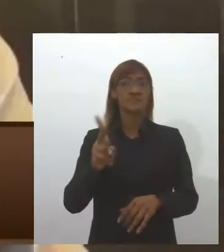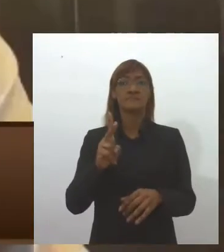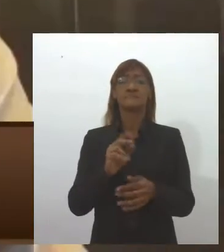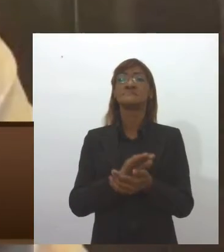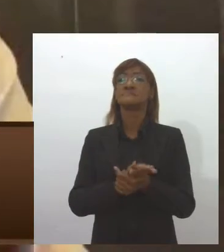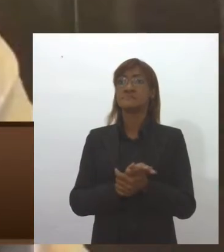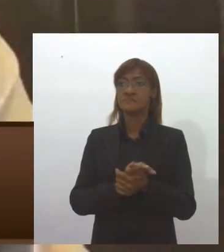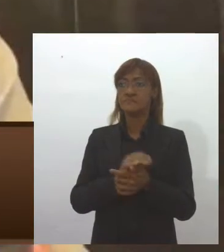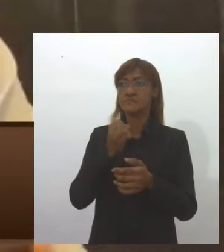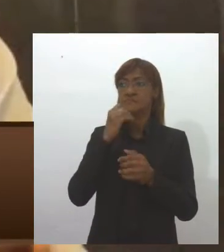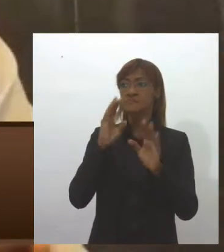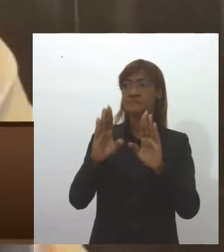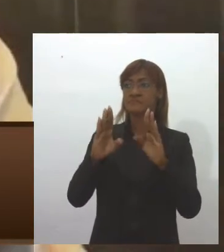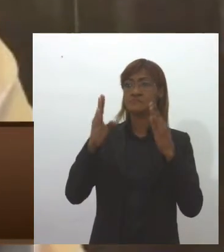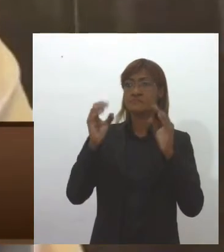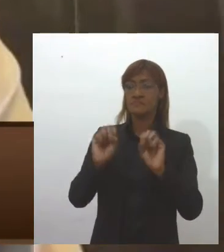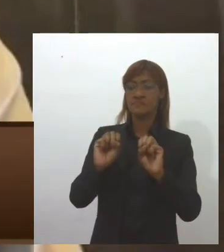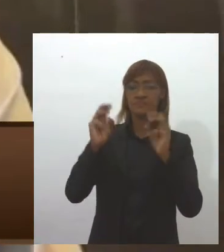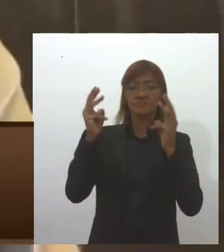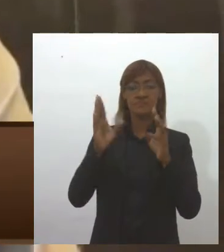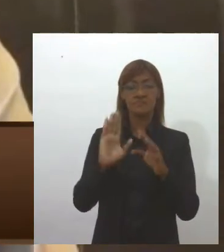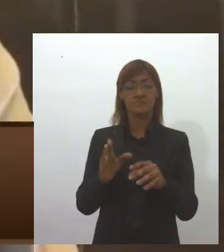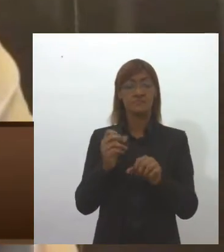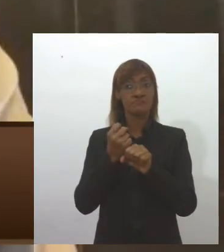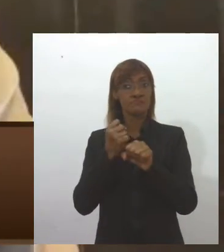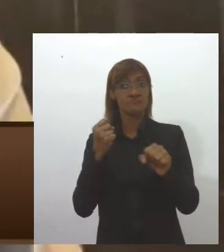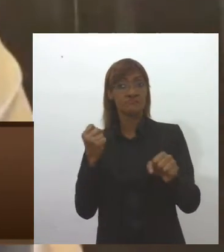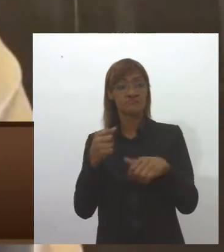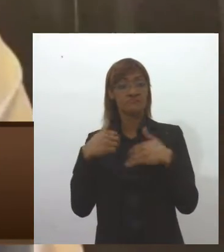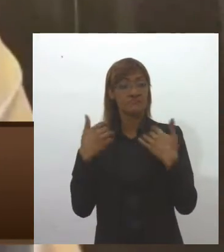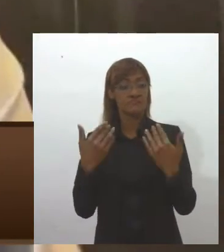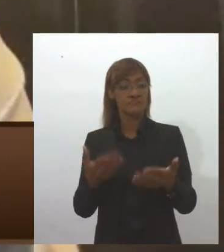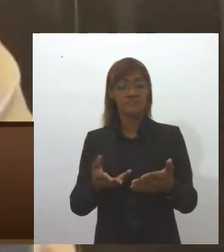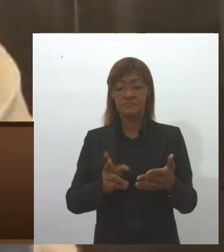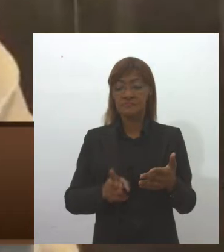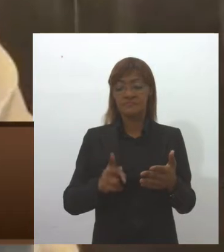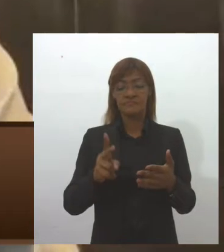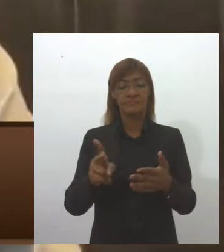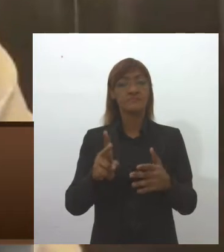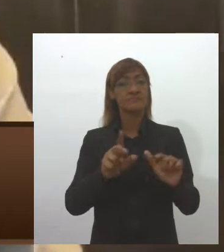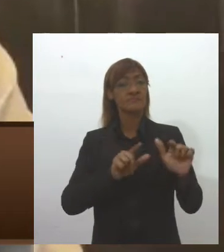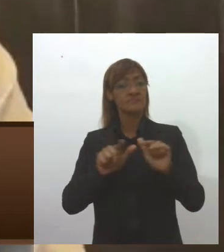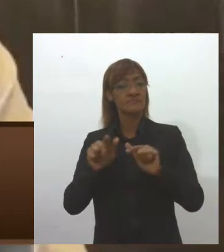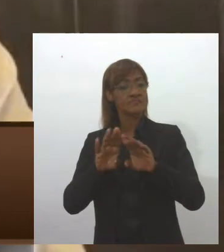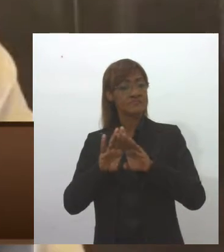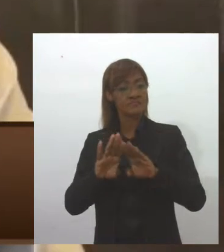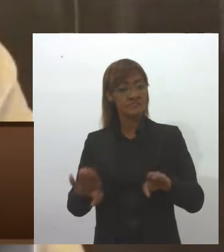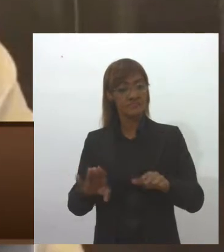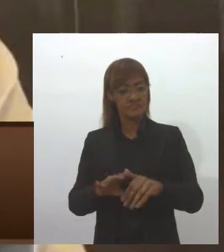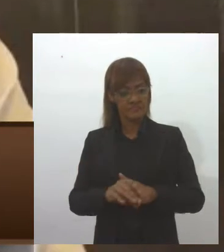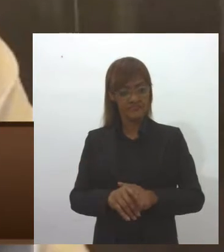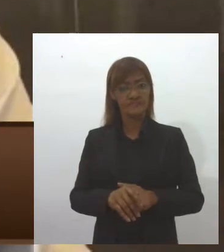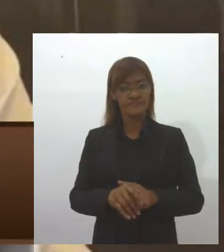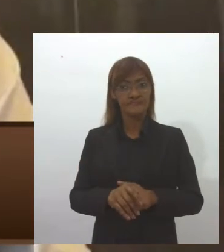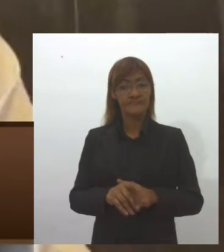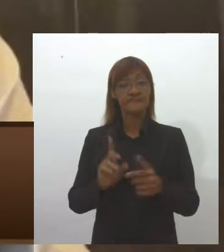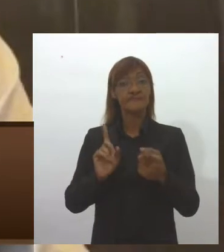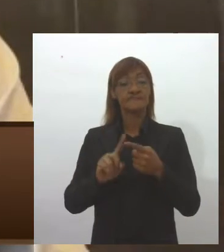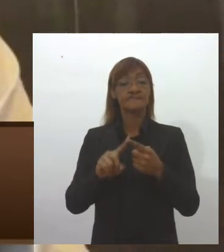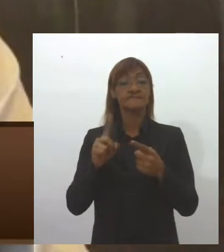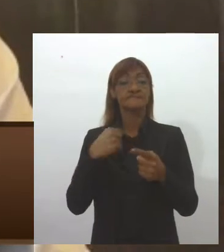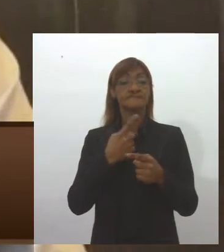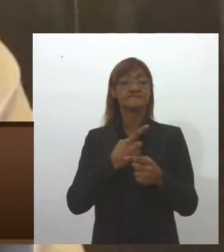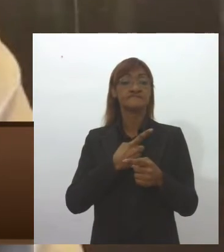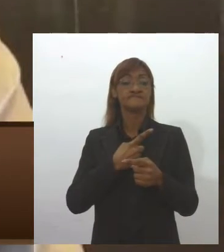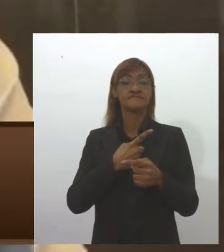a gente também está sempre em contato com o pessoal do governo e a gente vai continuar nesse mercado, porque temos outra vantagem, viu, Sara e Kátia? Isso é um